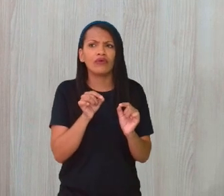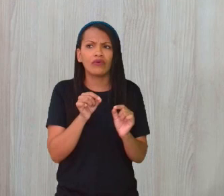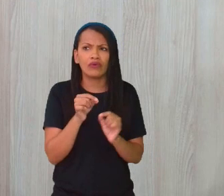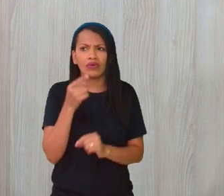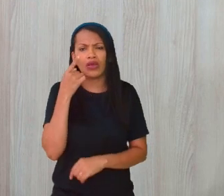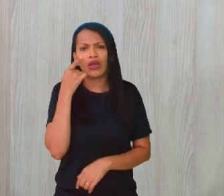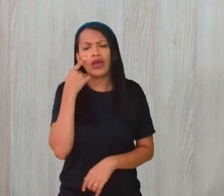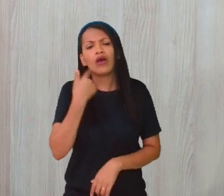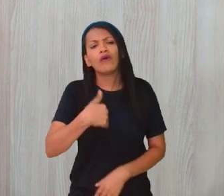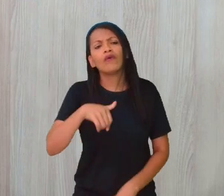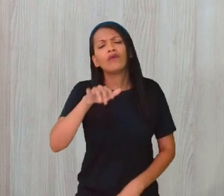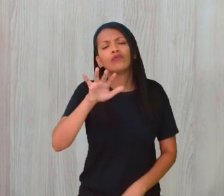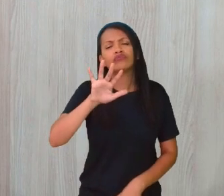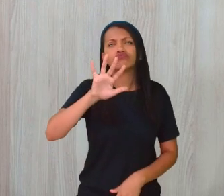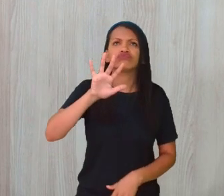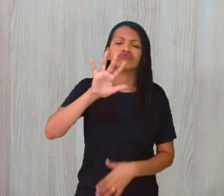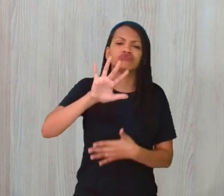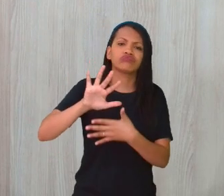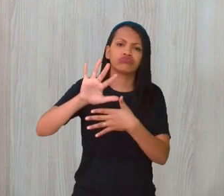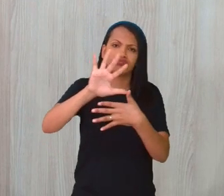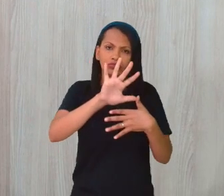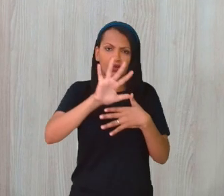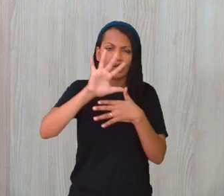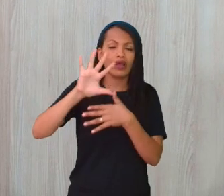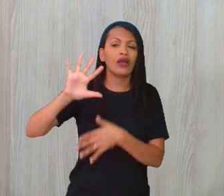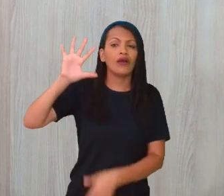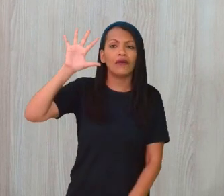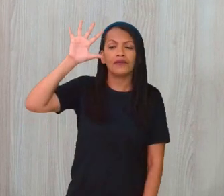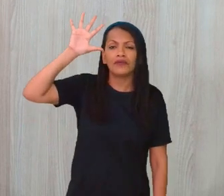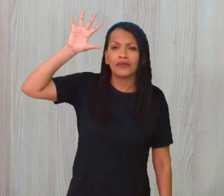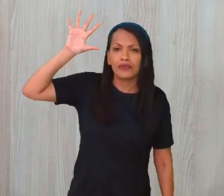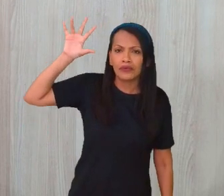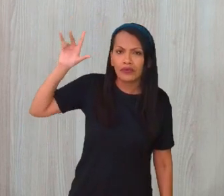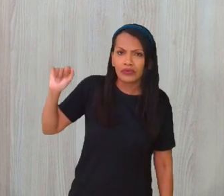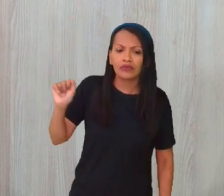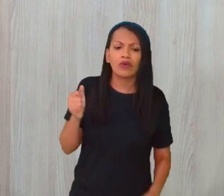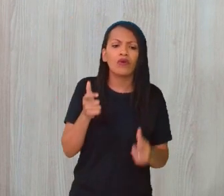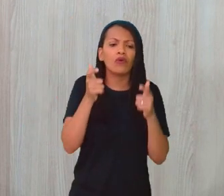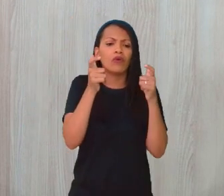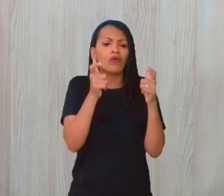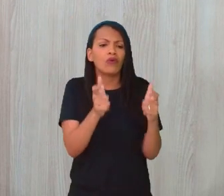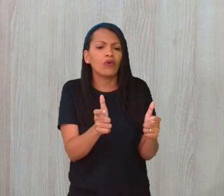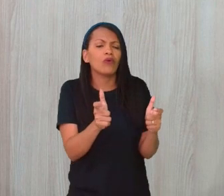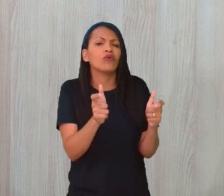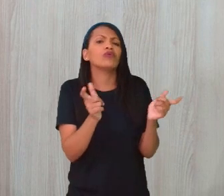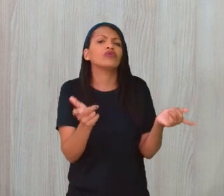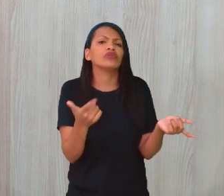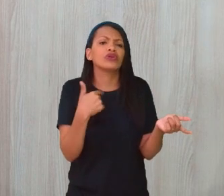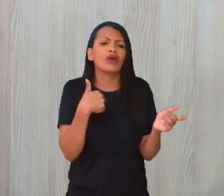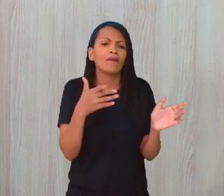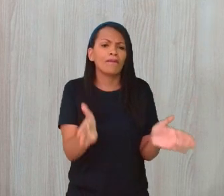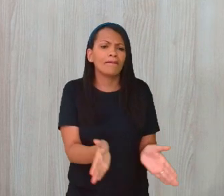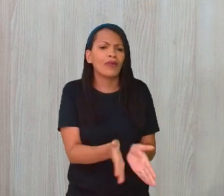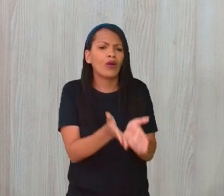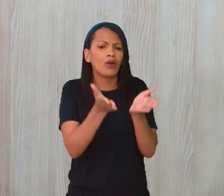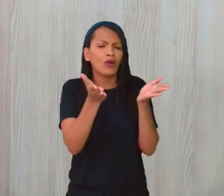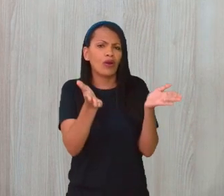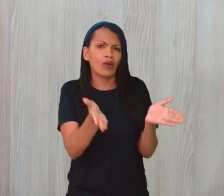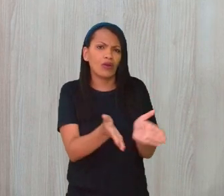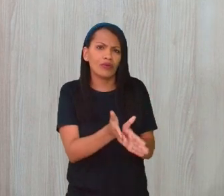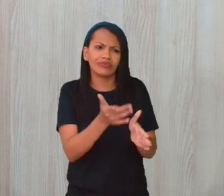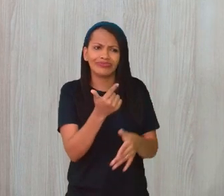ao continente africano, sempre vinha aquelas imagens de um lugar muito pobre,